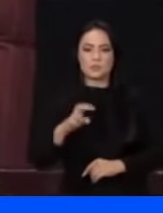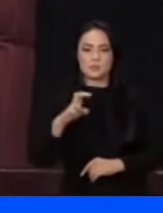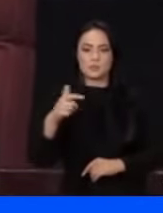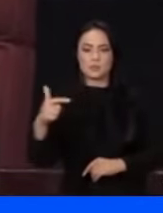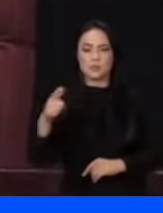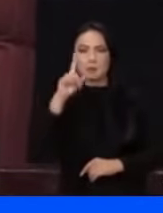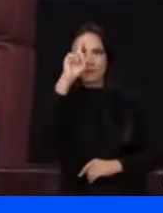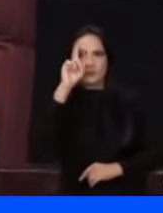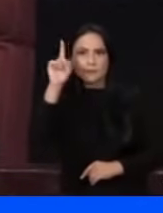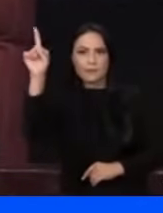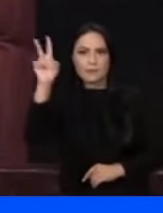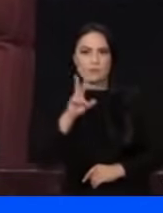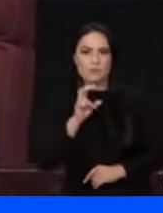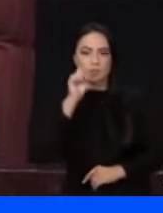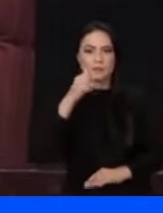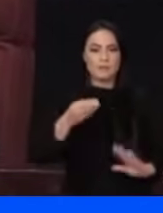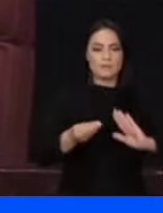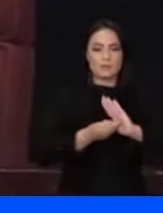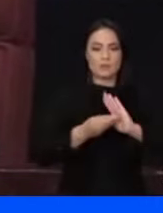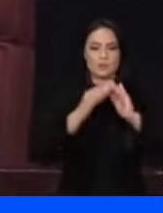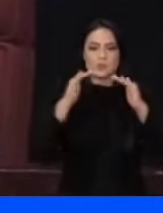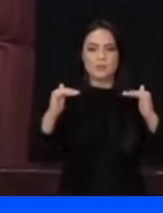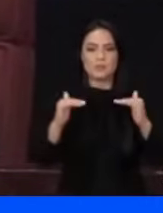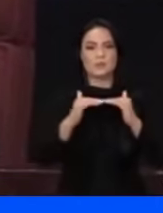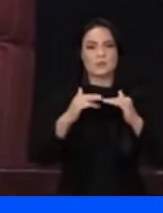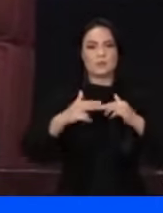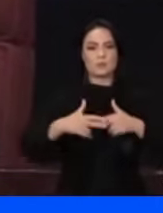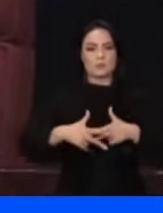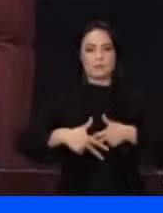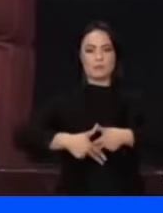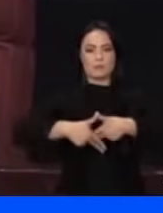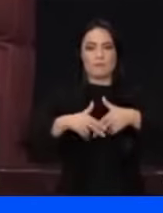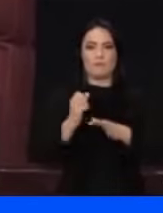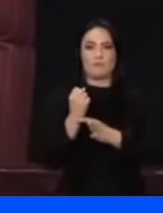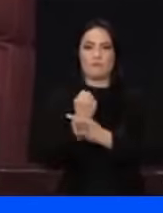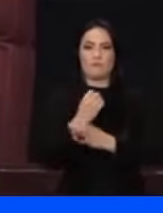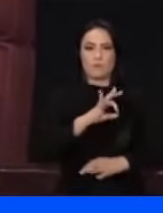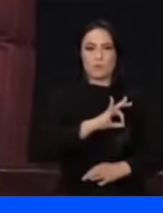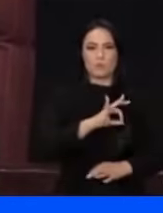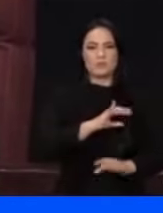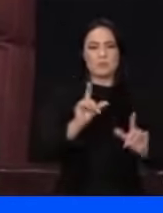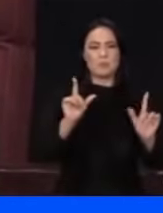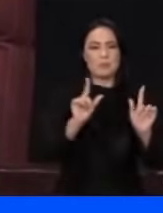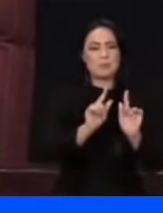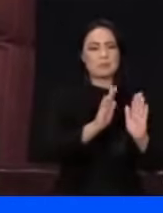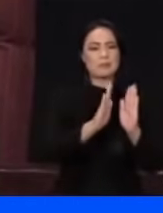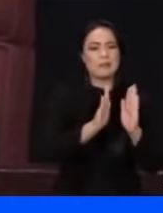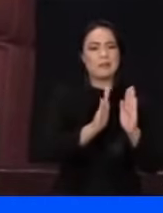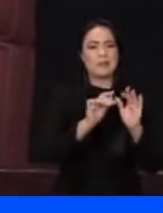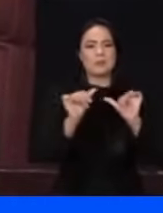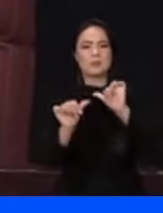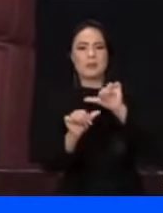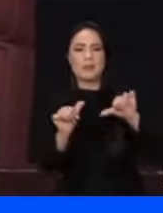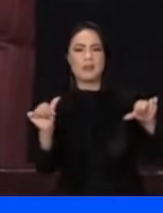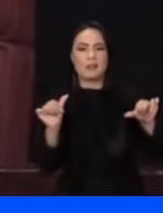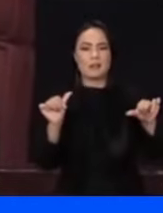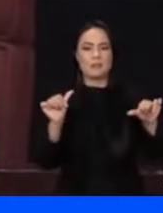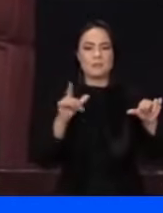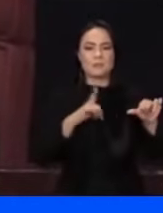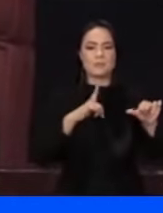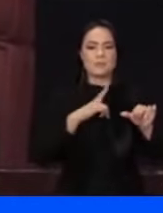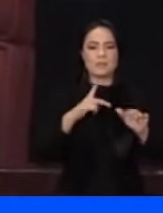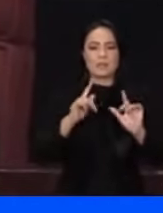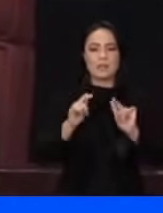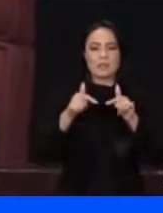força. Falta de coesão dentro da força, de atuação de curtíssimo prazo, alterar isso, realidade, ações